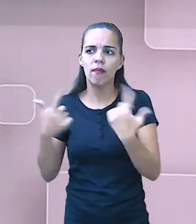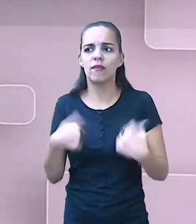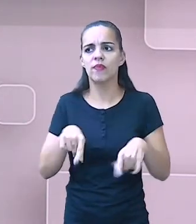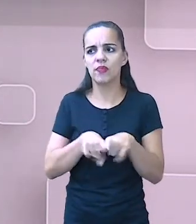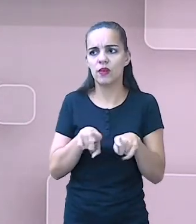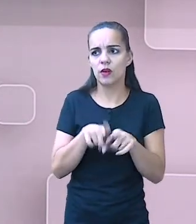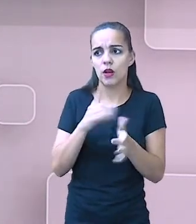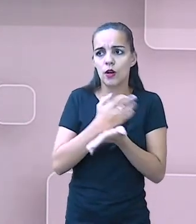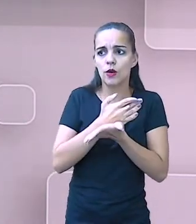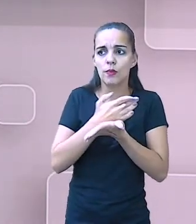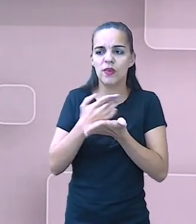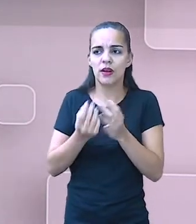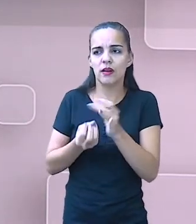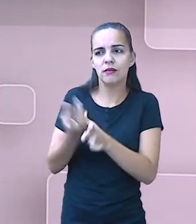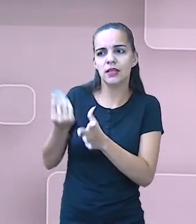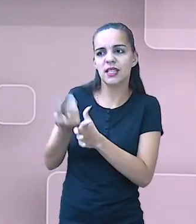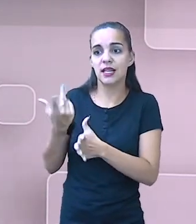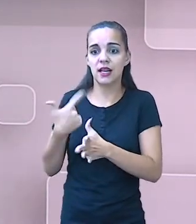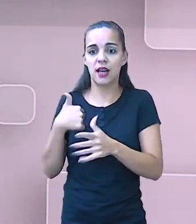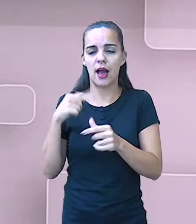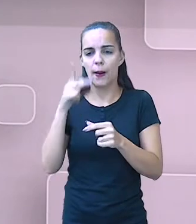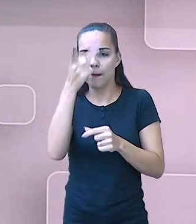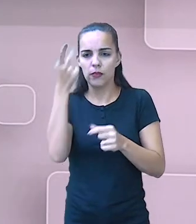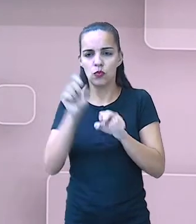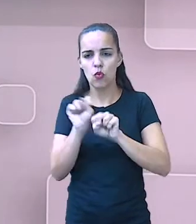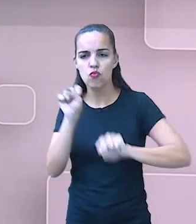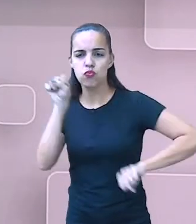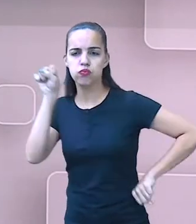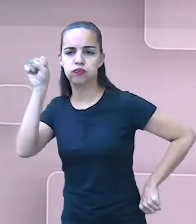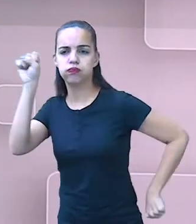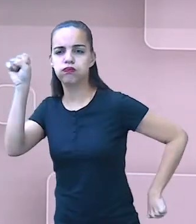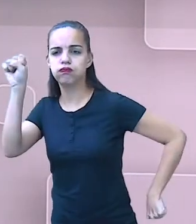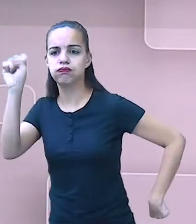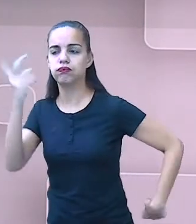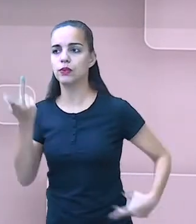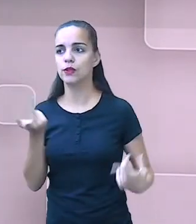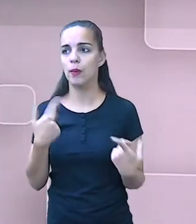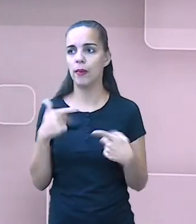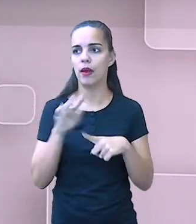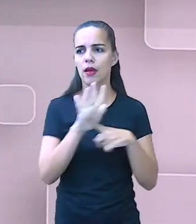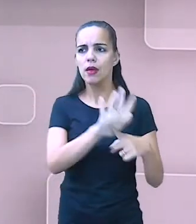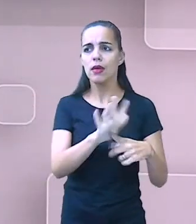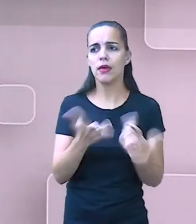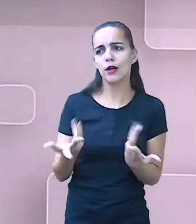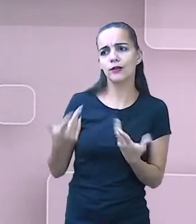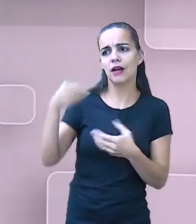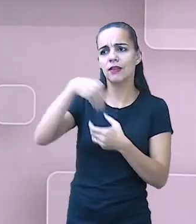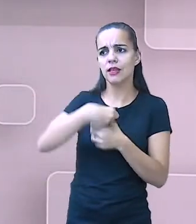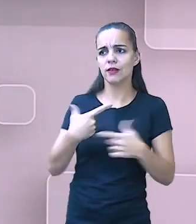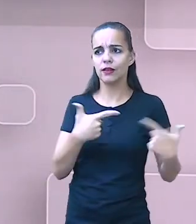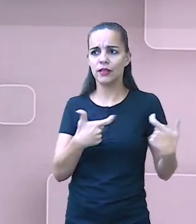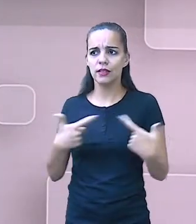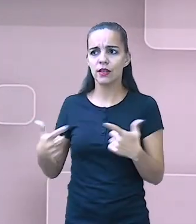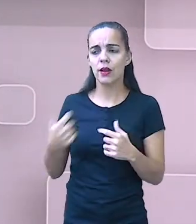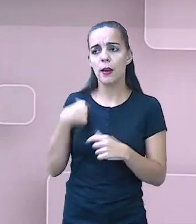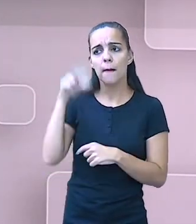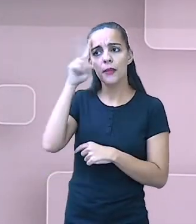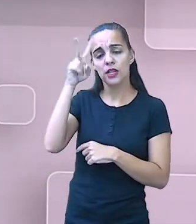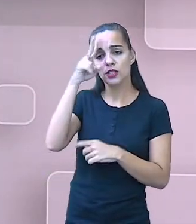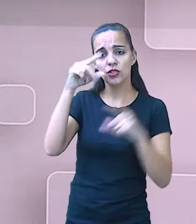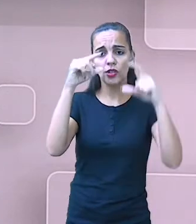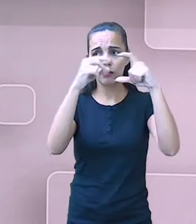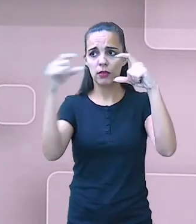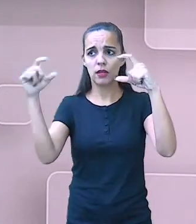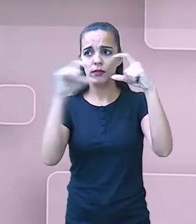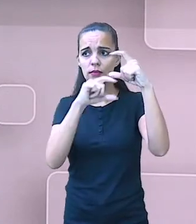Eles criaram muitos super-heróis, pessoas que tinham poderes. Então a gente tem alguns aí que a gente relembra as histórias em